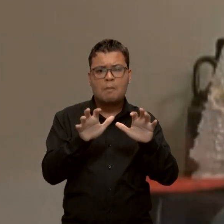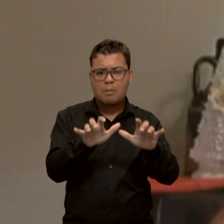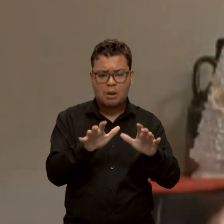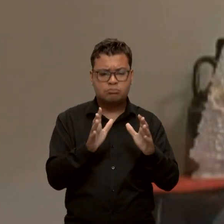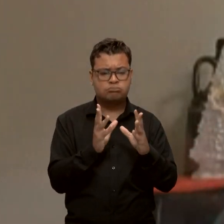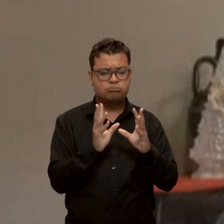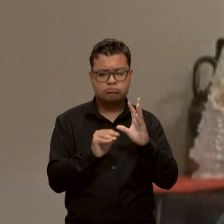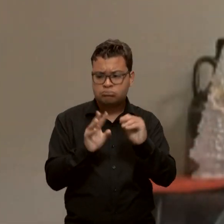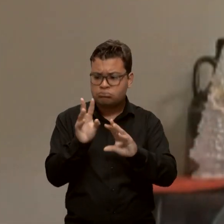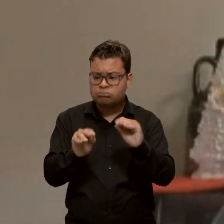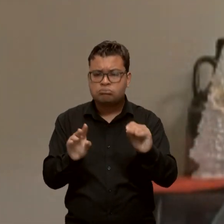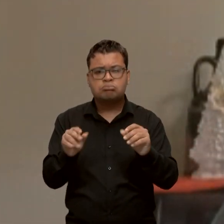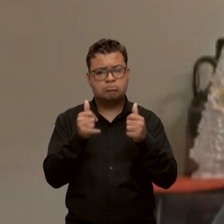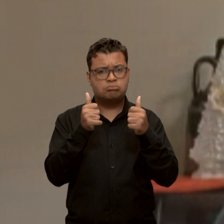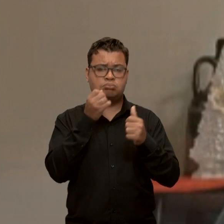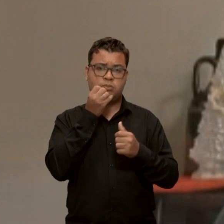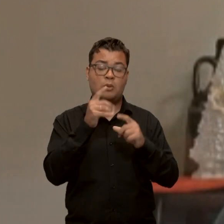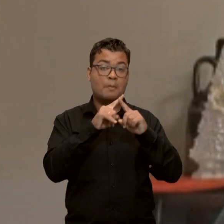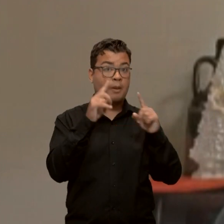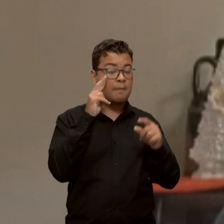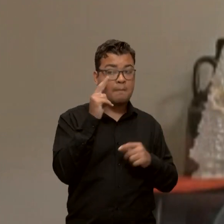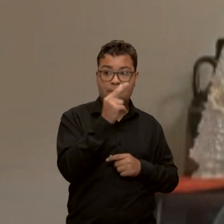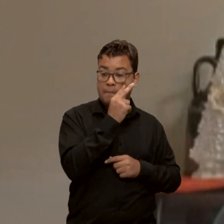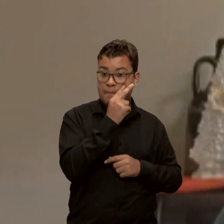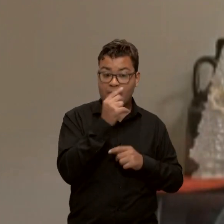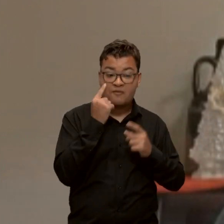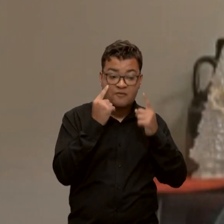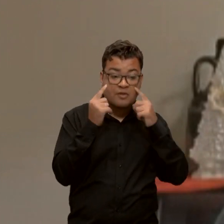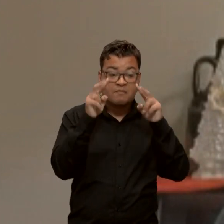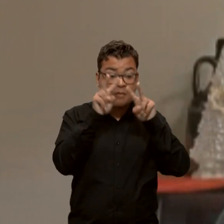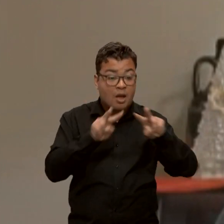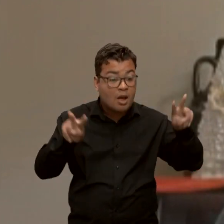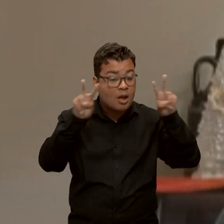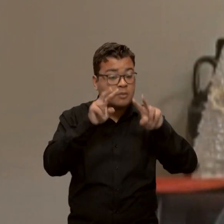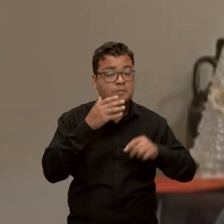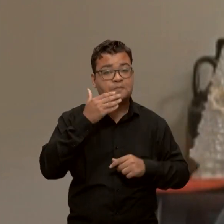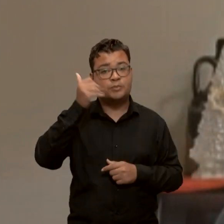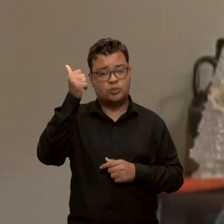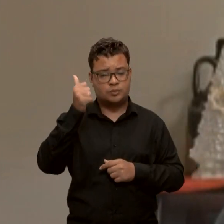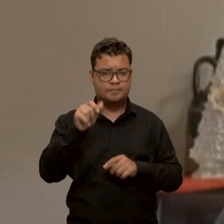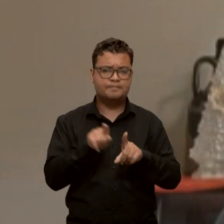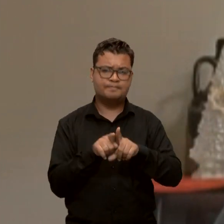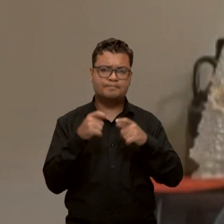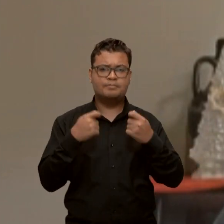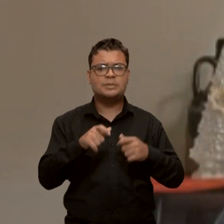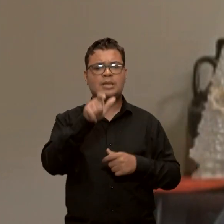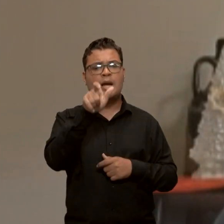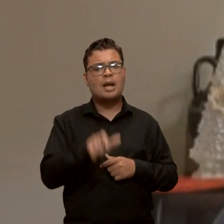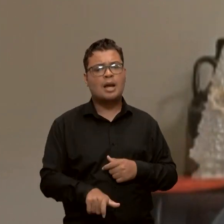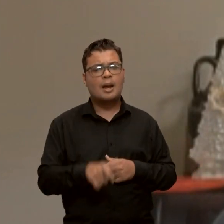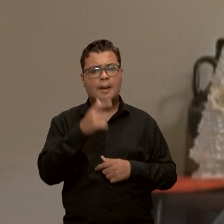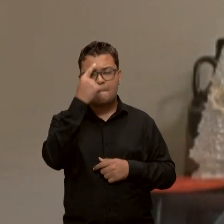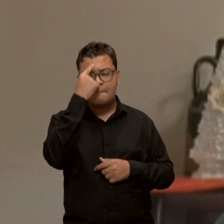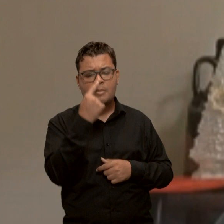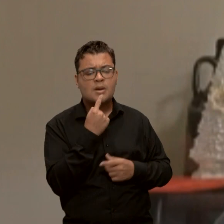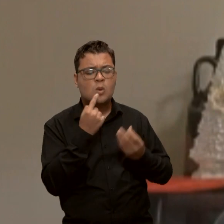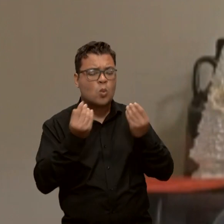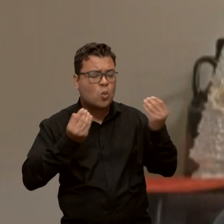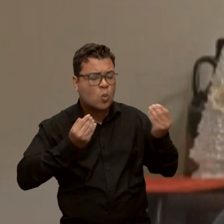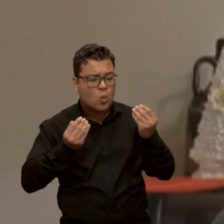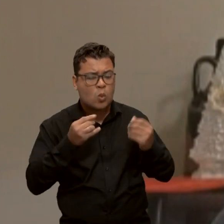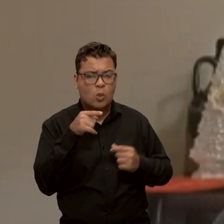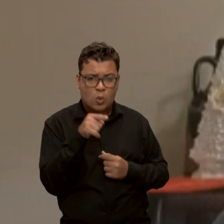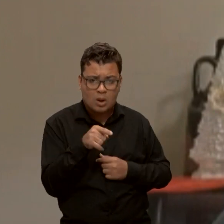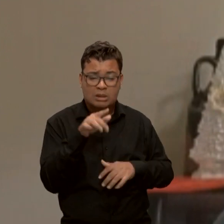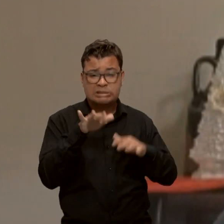Cada caso é um caso. É preciso uma avaliação, conhecer o perfil da pessoa que está apresentando essa alteração